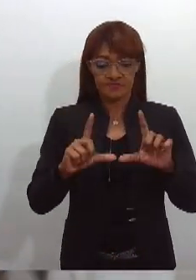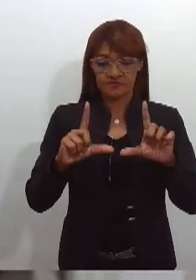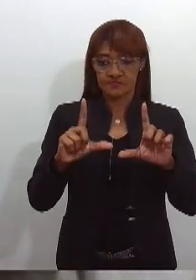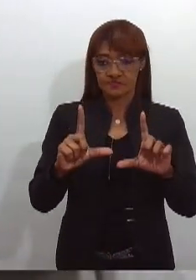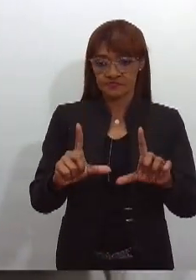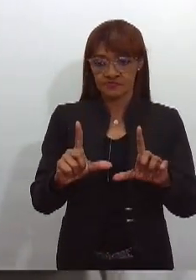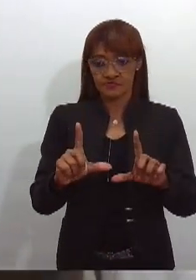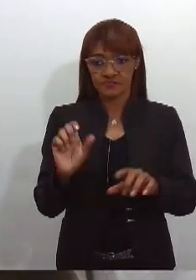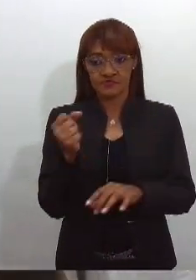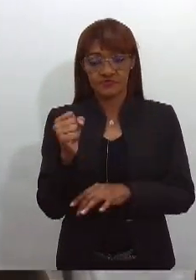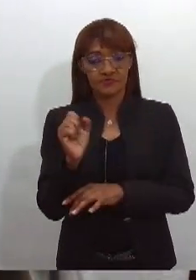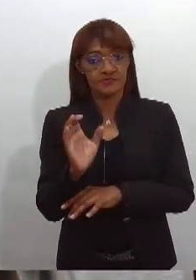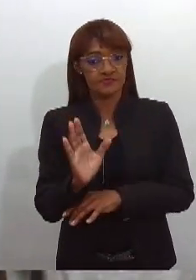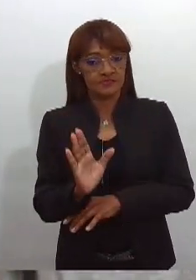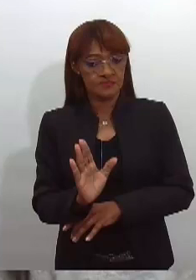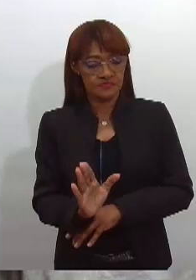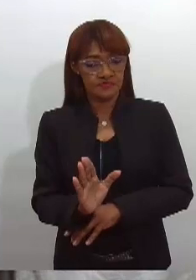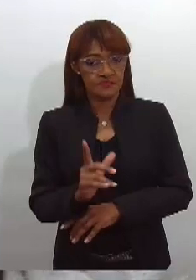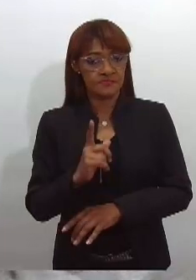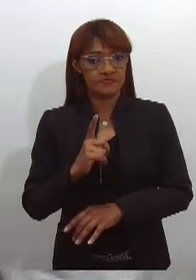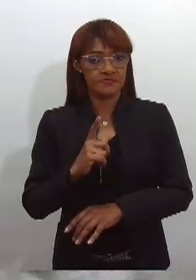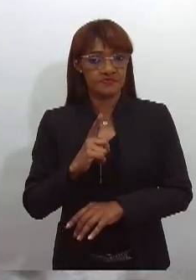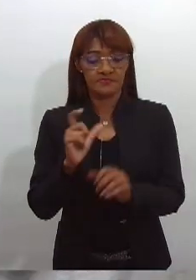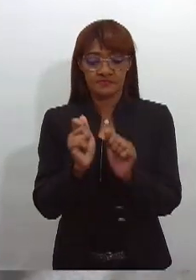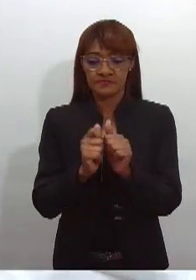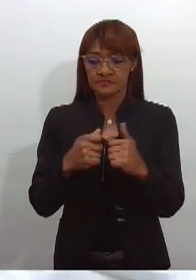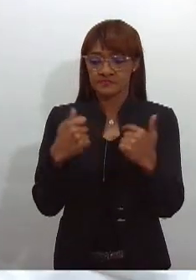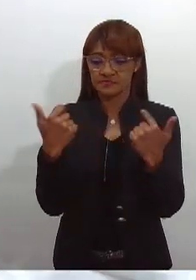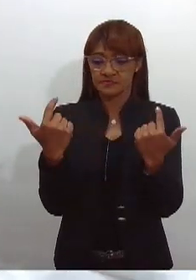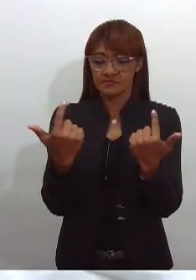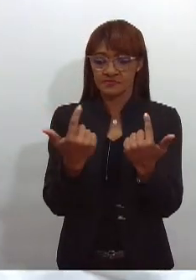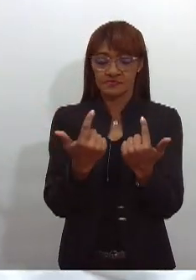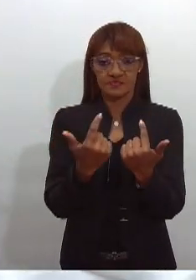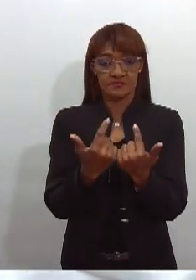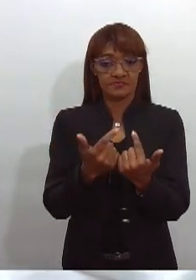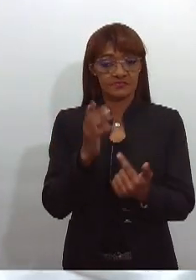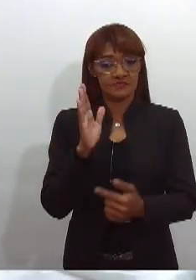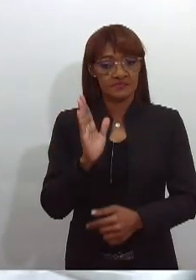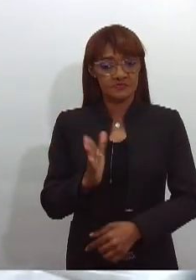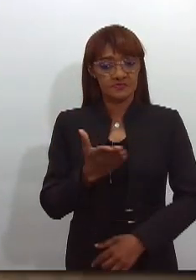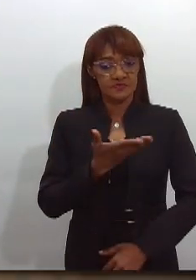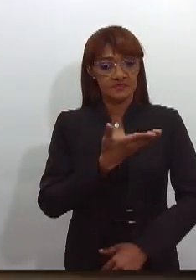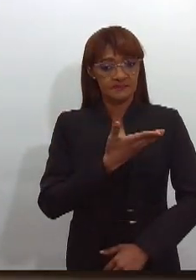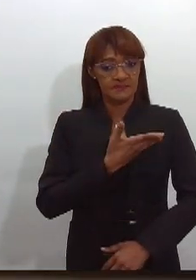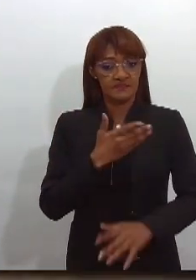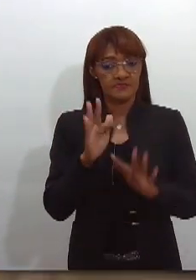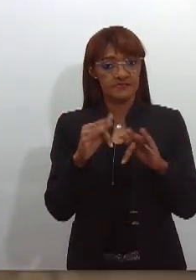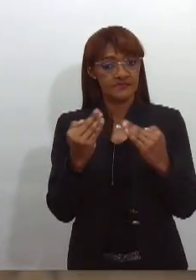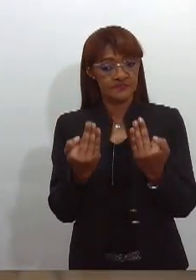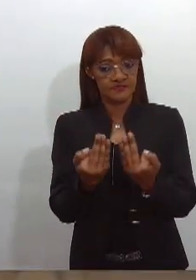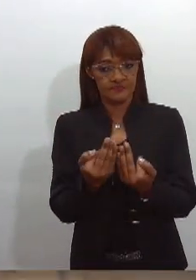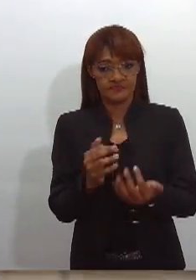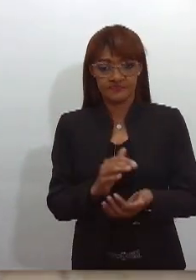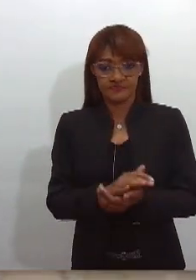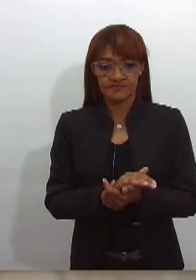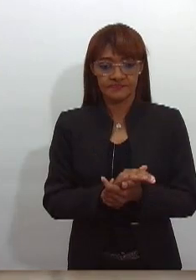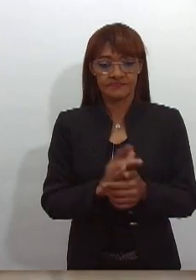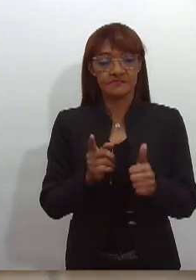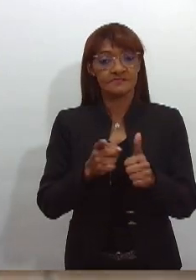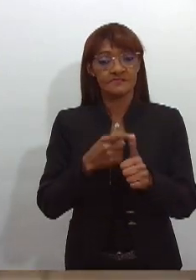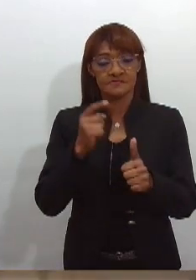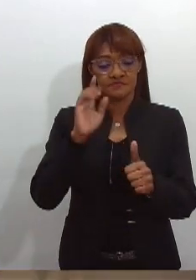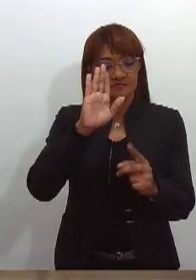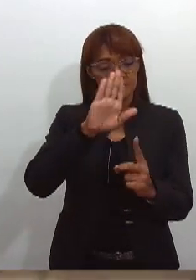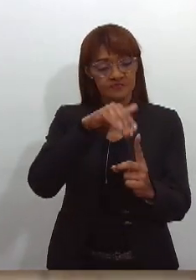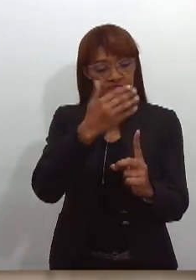sergipana aconteceu no plenário da Casa Legislativa e reuniu amigos e familiares. A primeira homenageada foi a cantora